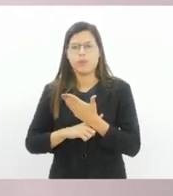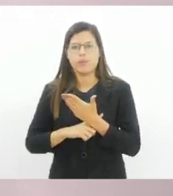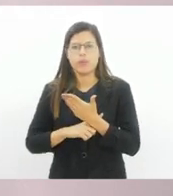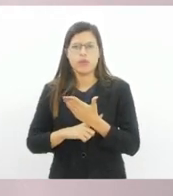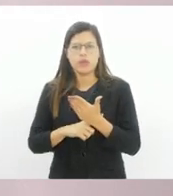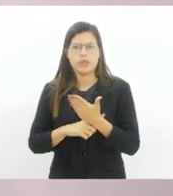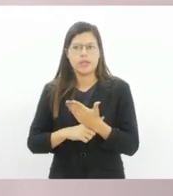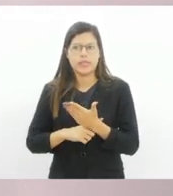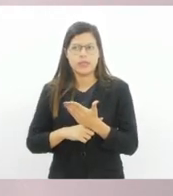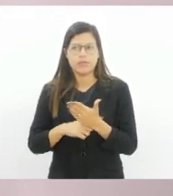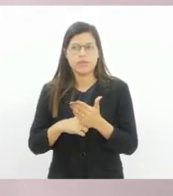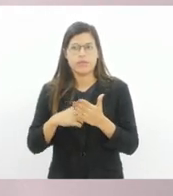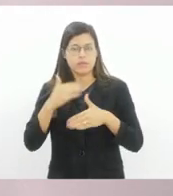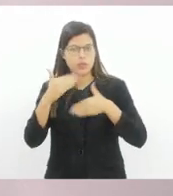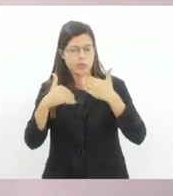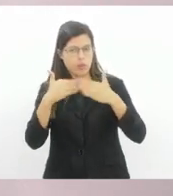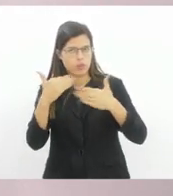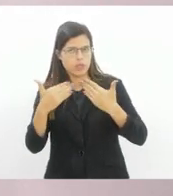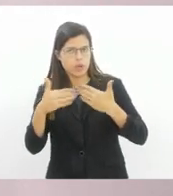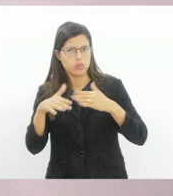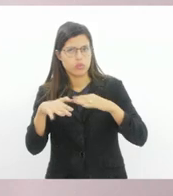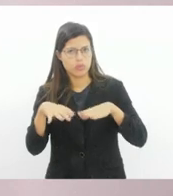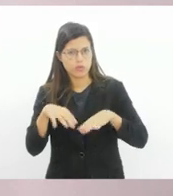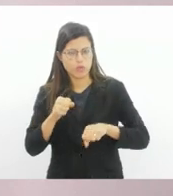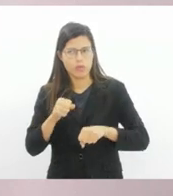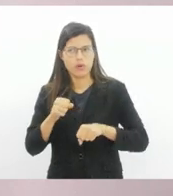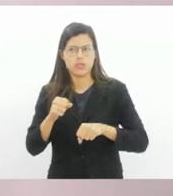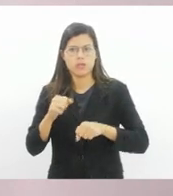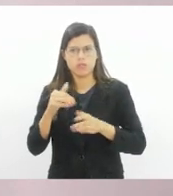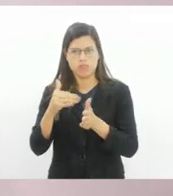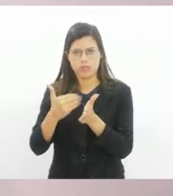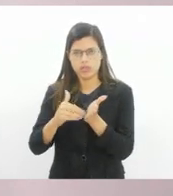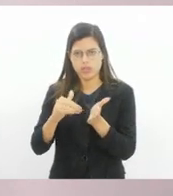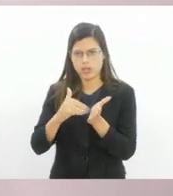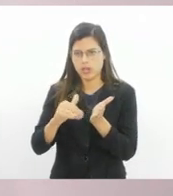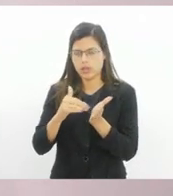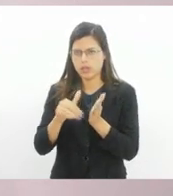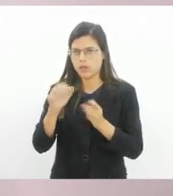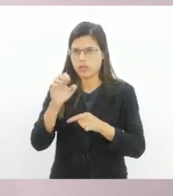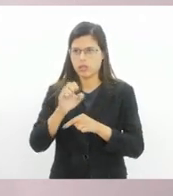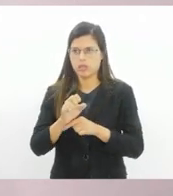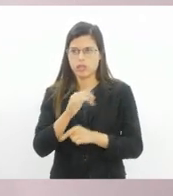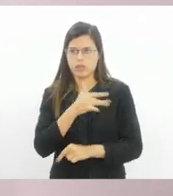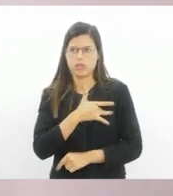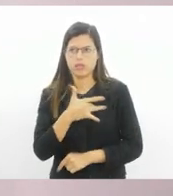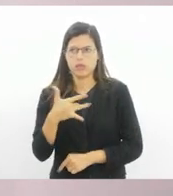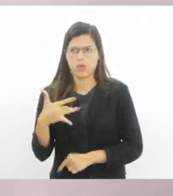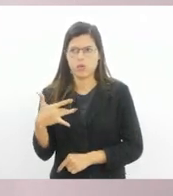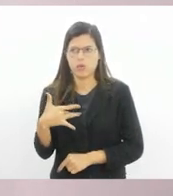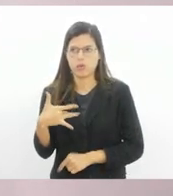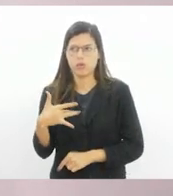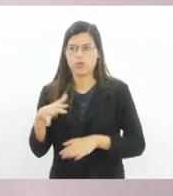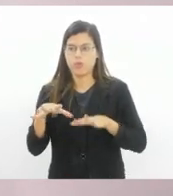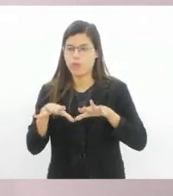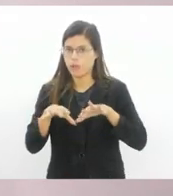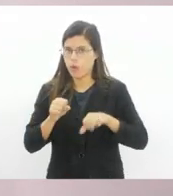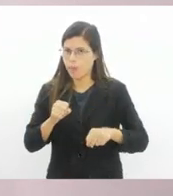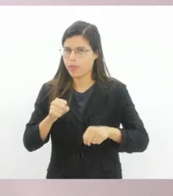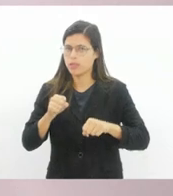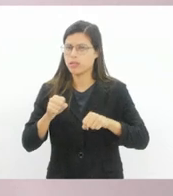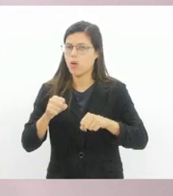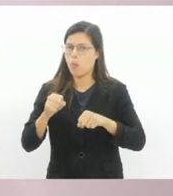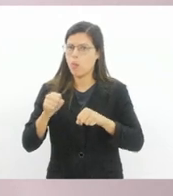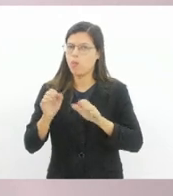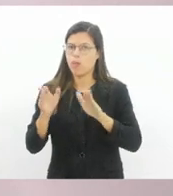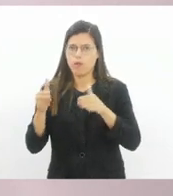um processo de formação a partir da Secretaria de Estado de Saúde, de formação para os profissionais